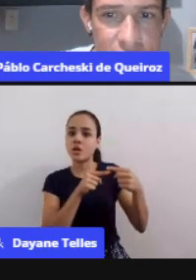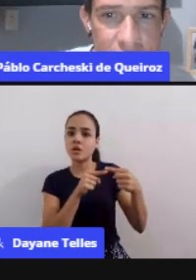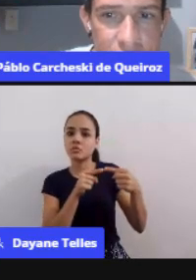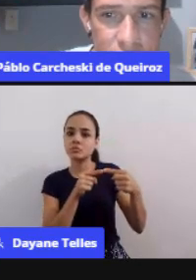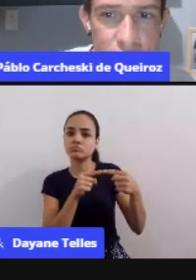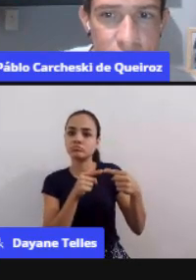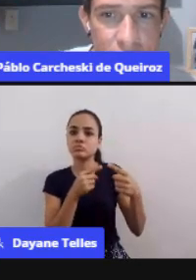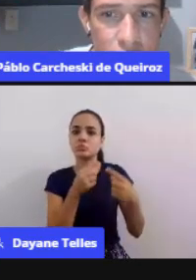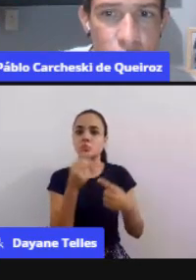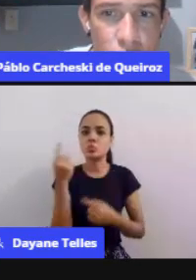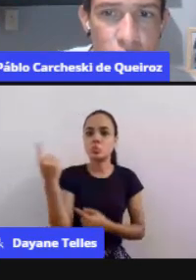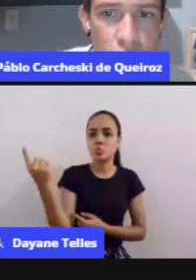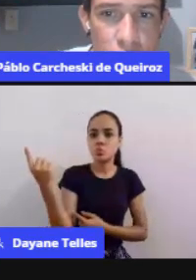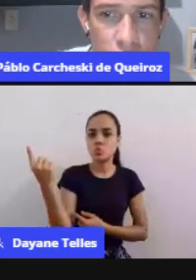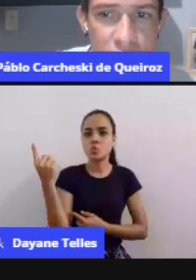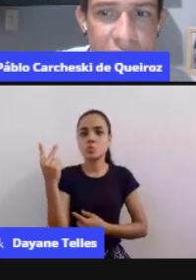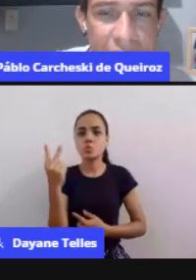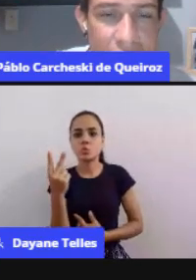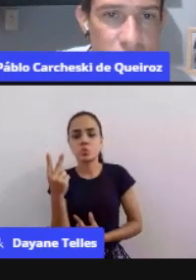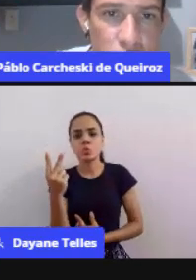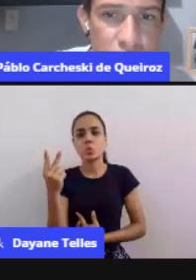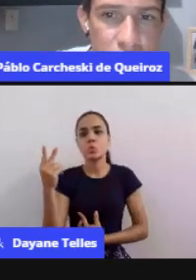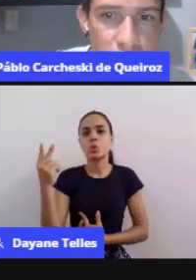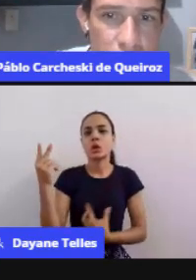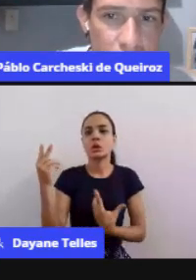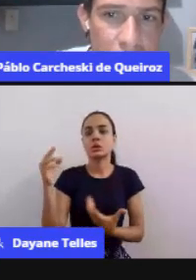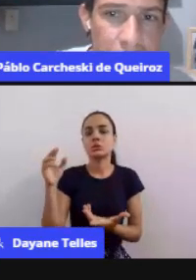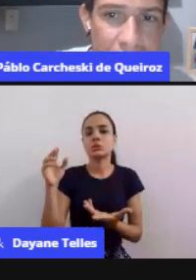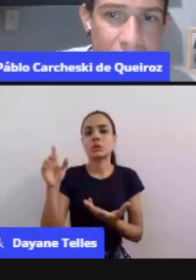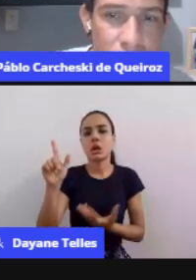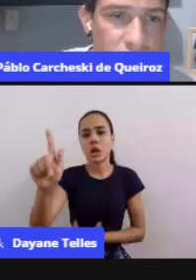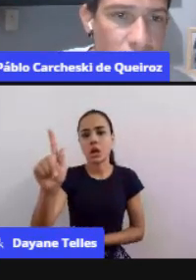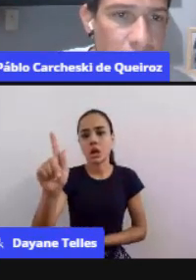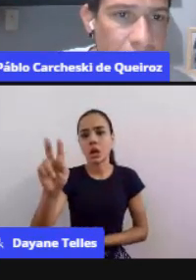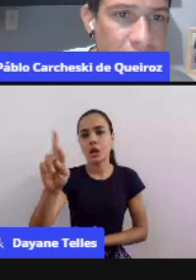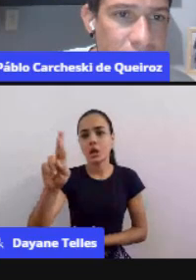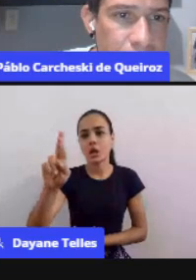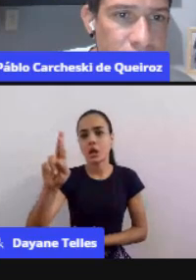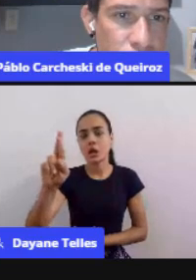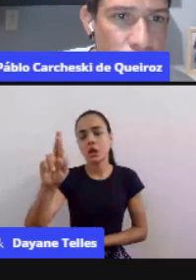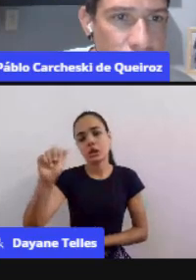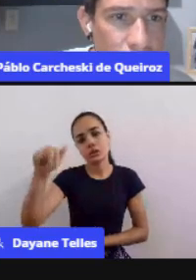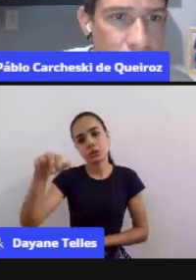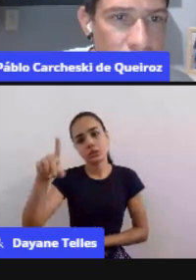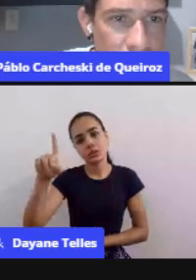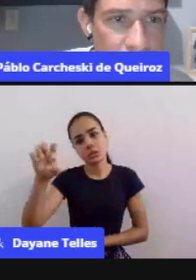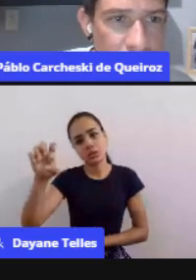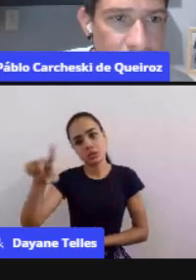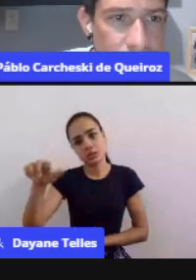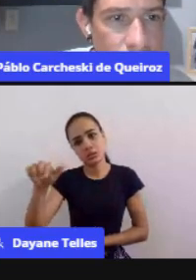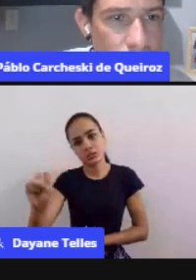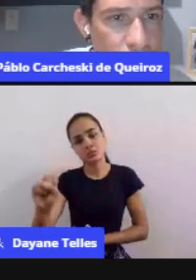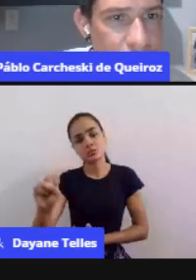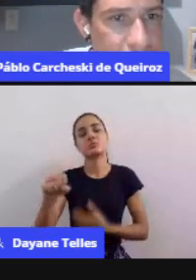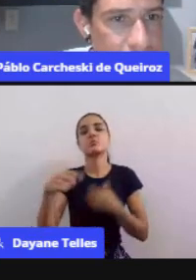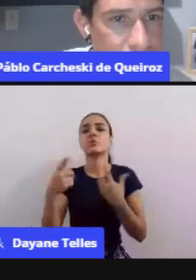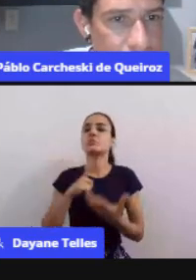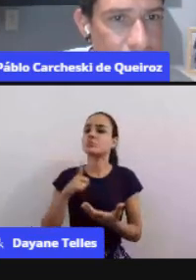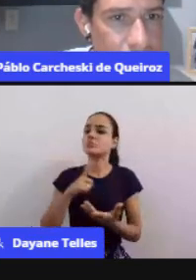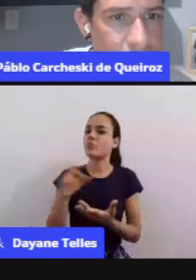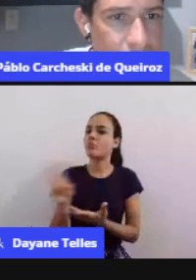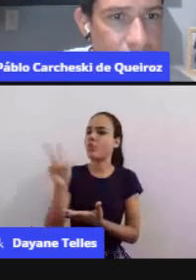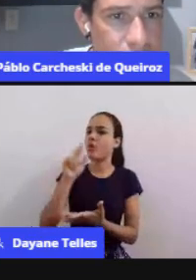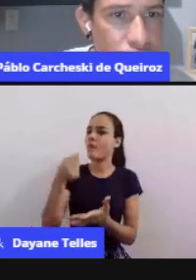caso aqui, né, eu tenho que variáveis envolvidas? Eu tenho o valor a pagar, só que esse valor a pagar ele depende só da quantidade de água que eu estou